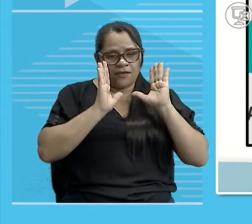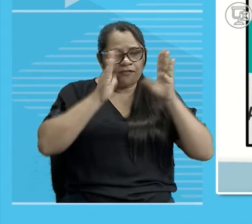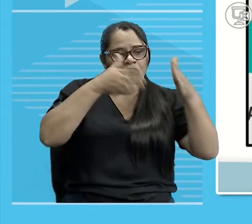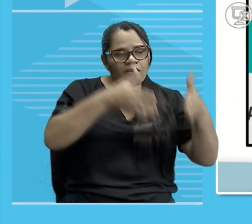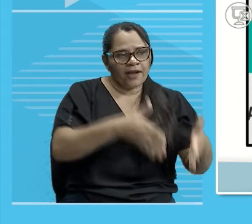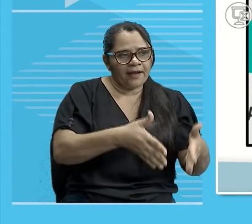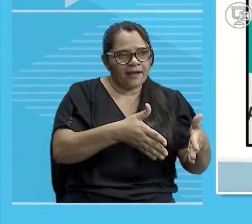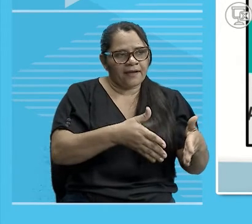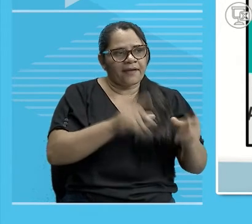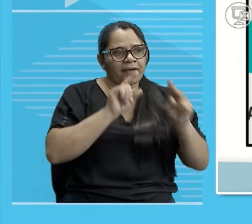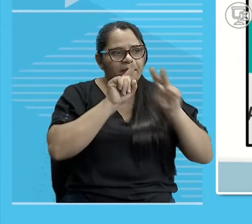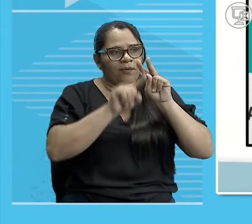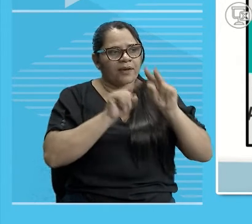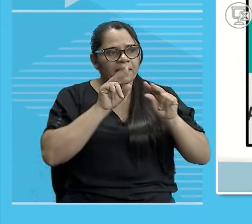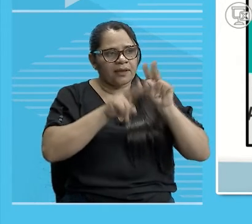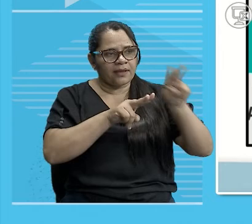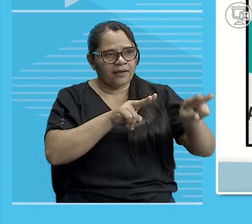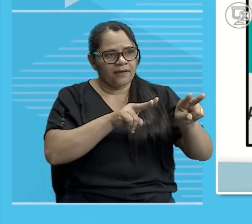ó